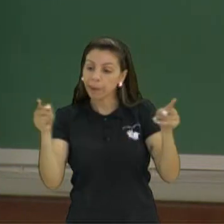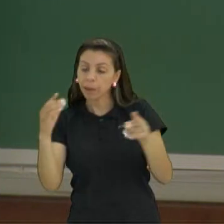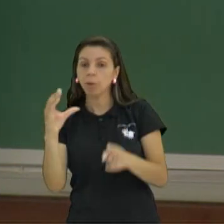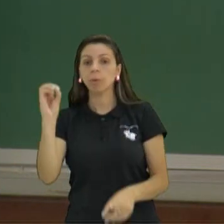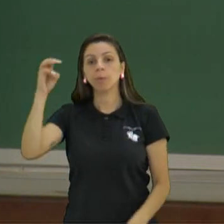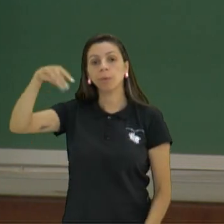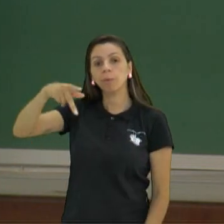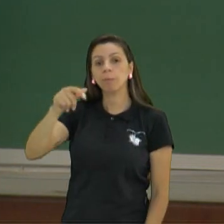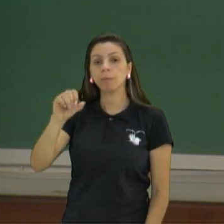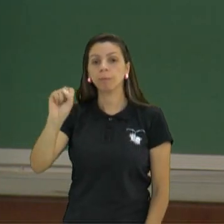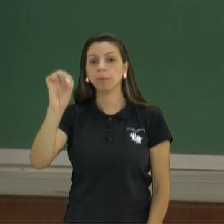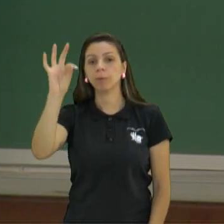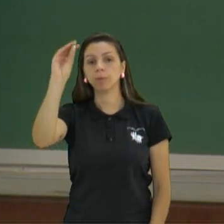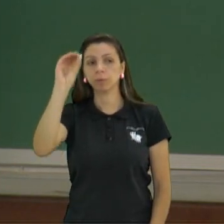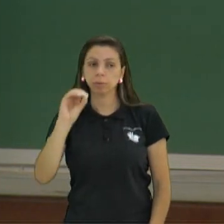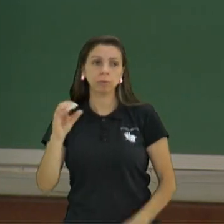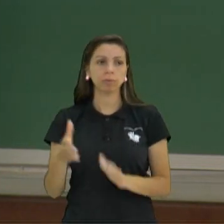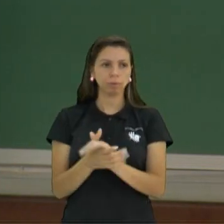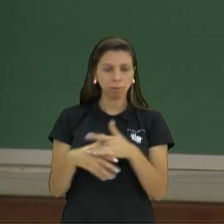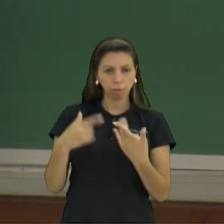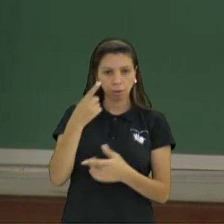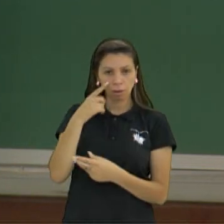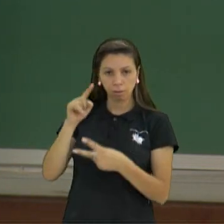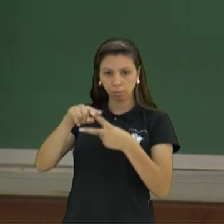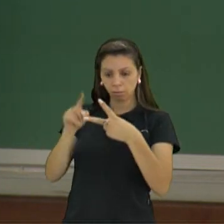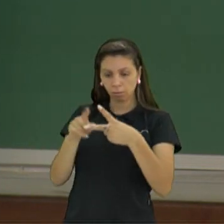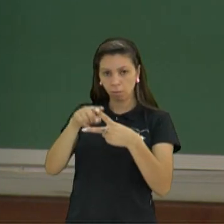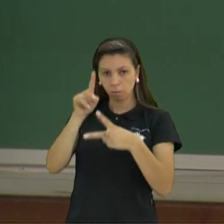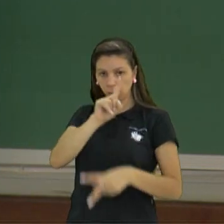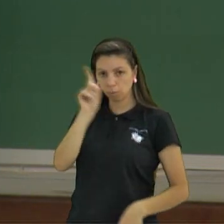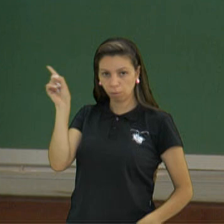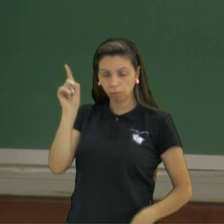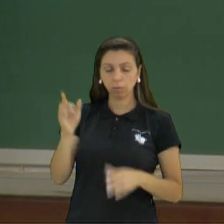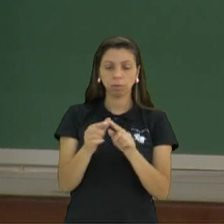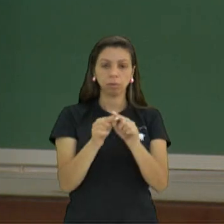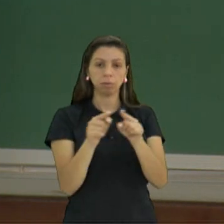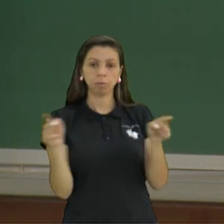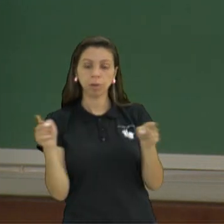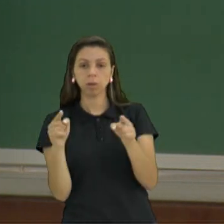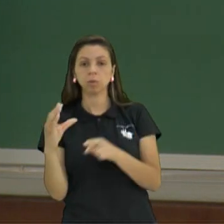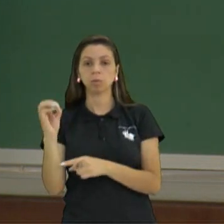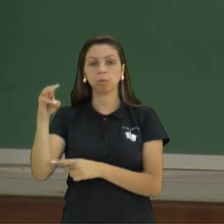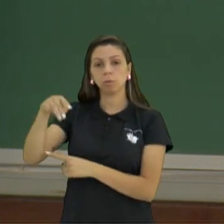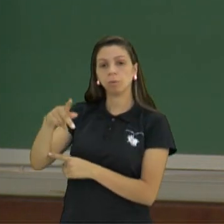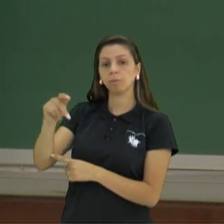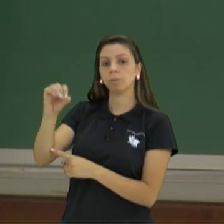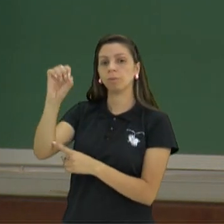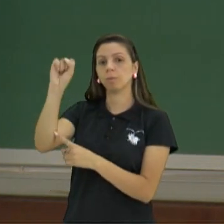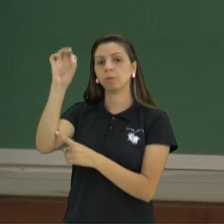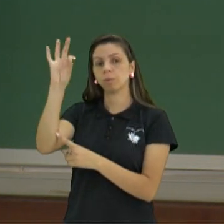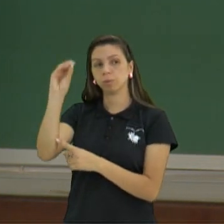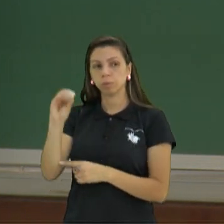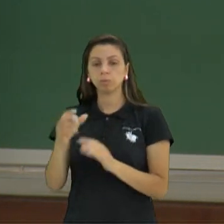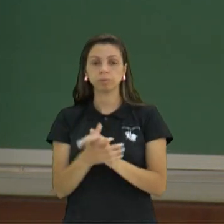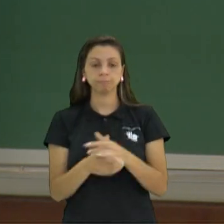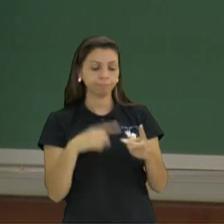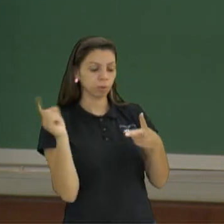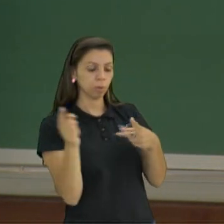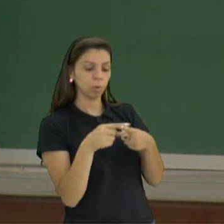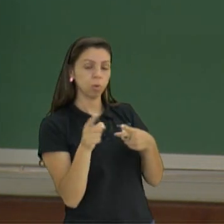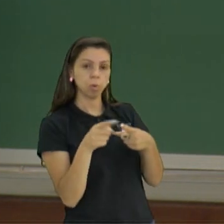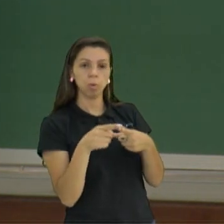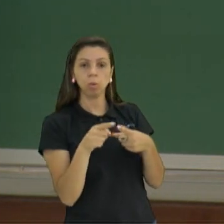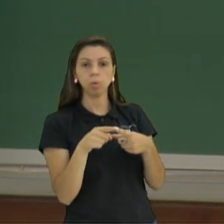de trás, quanto nós temos, professora? 2, portanto, período composto. E nessa daqui, professora? 1,